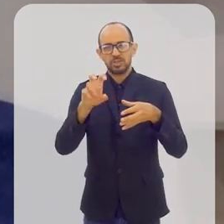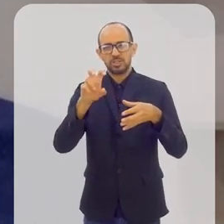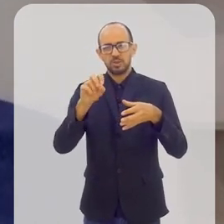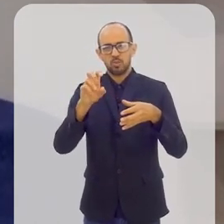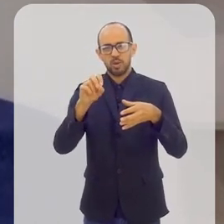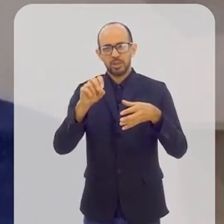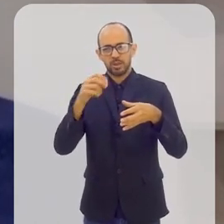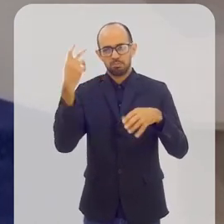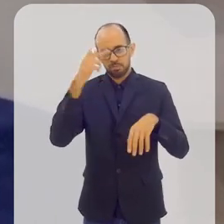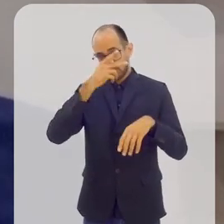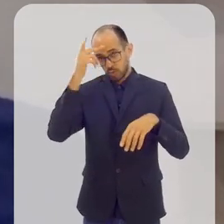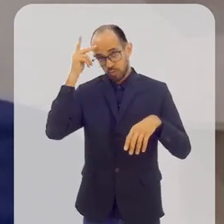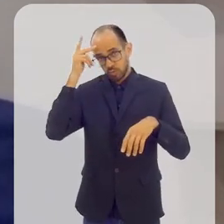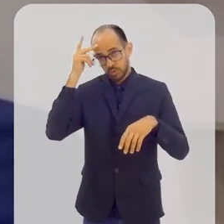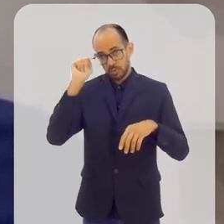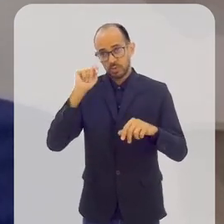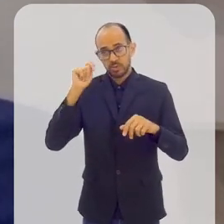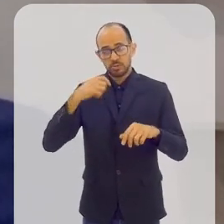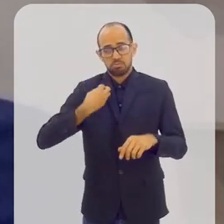50 pessoas